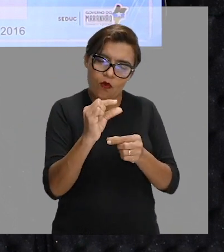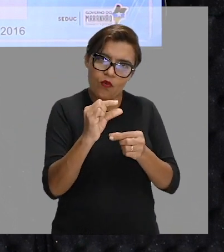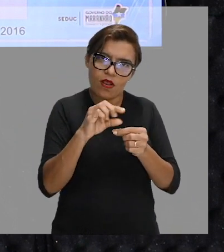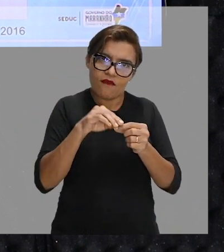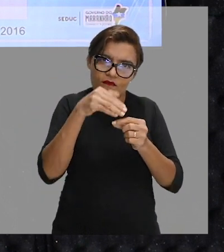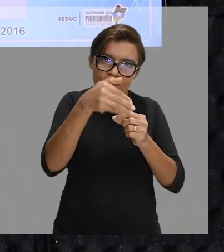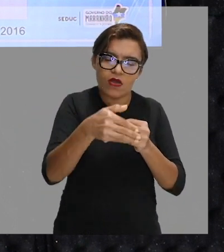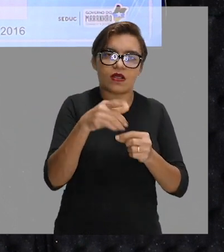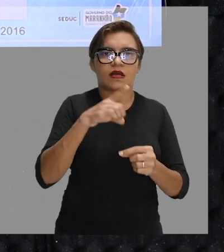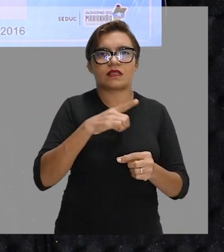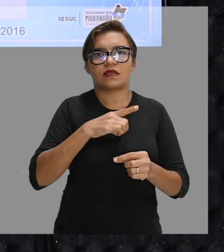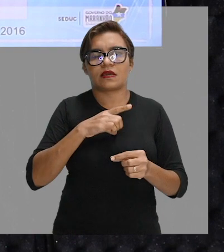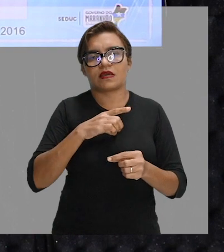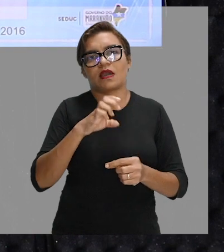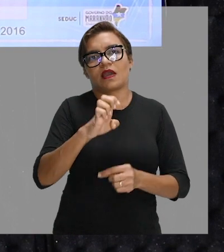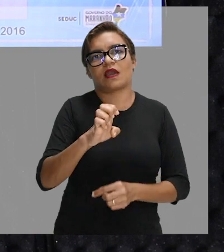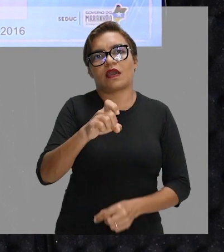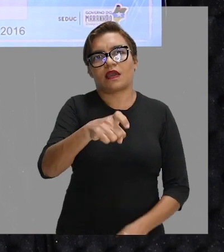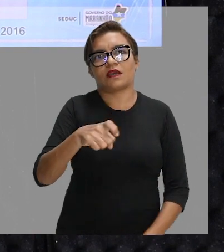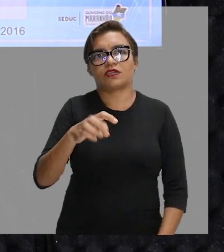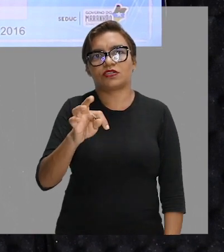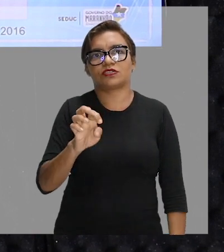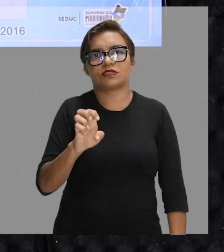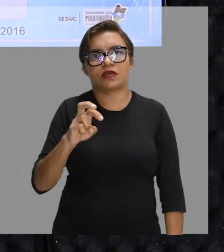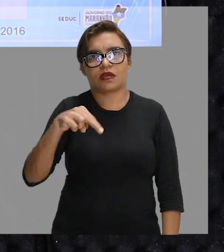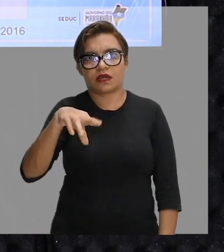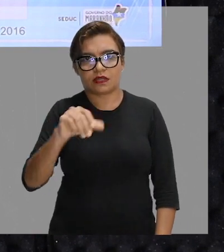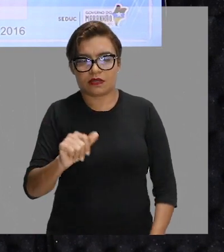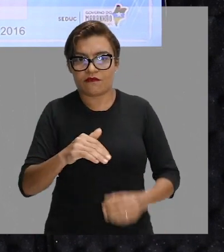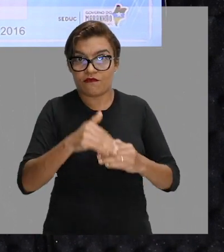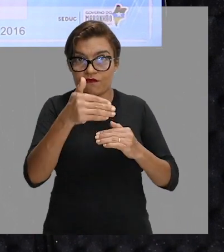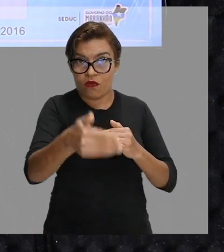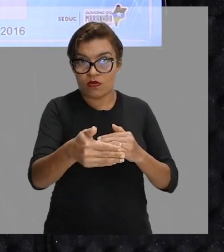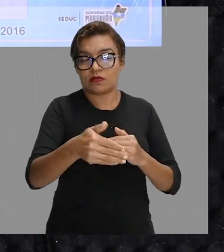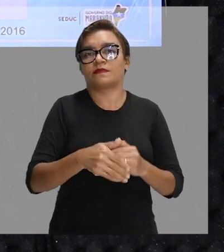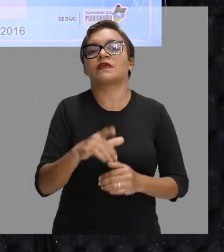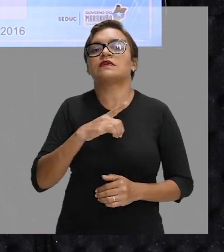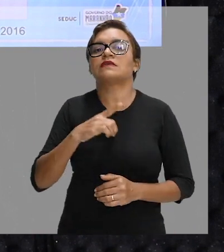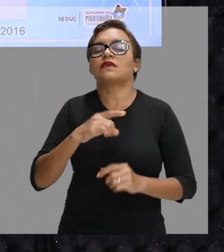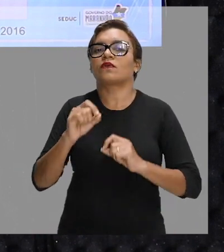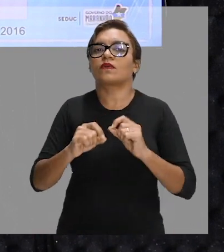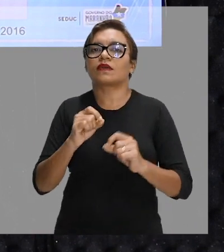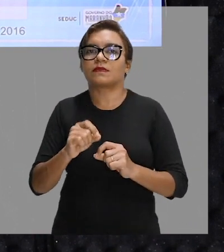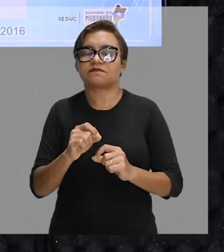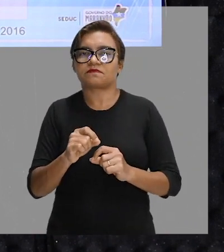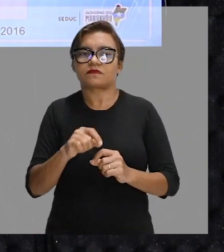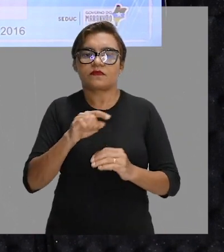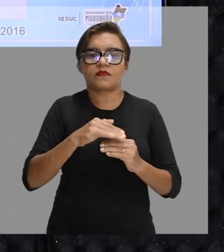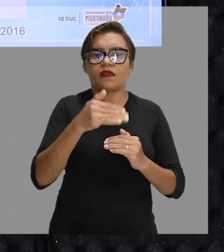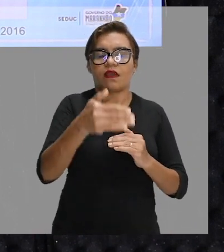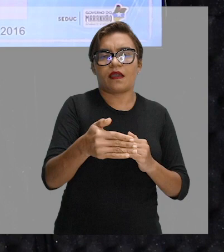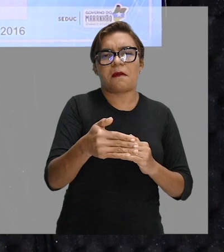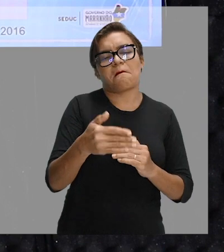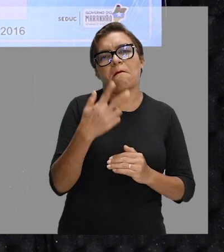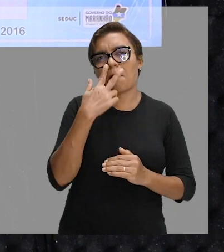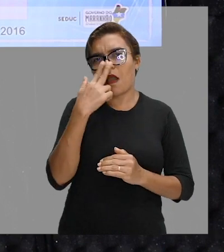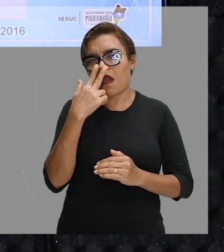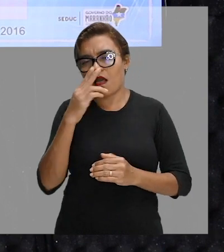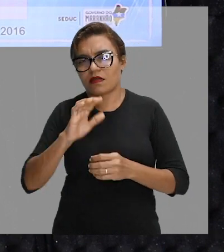vamos chamar de pressão externa. Turma, a pressão externa é nada mais do que a pressão